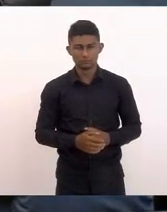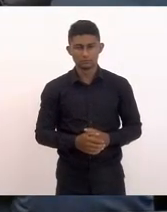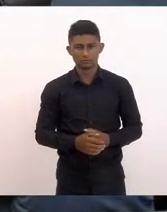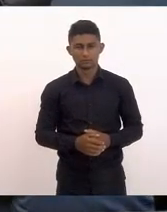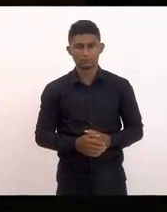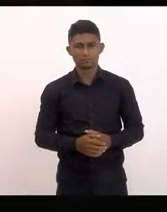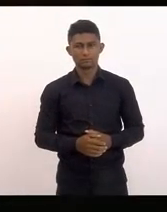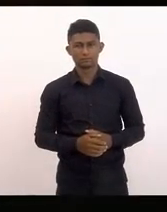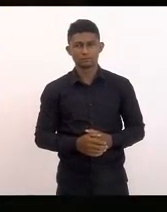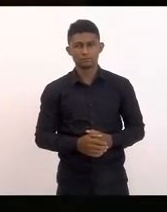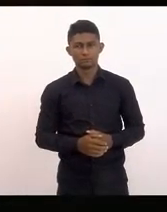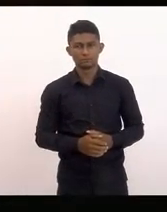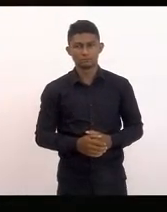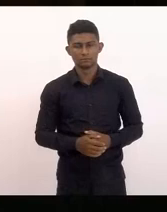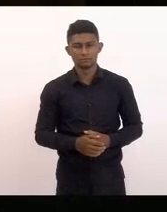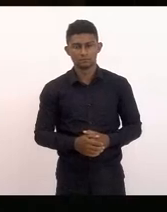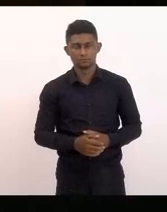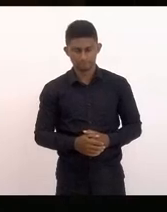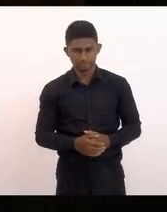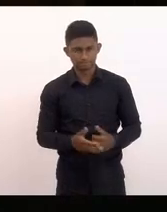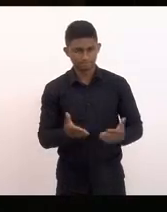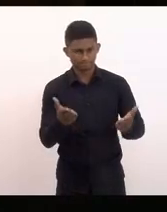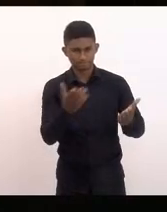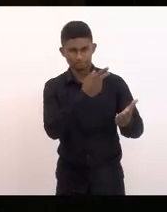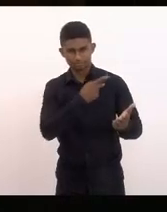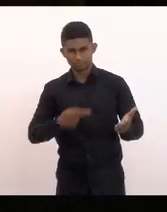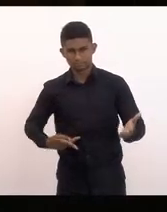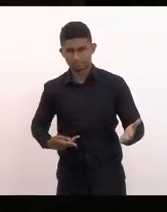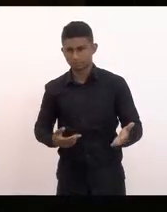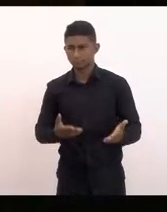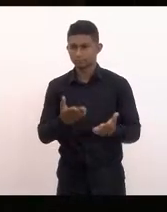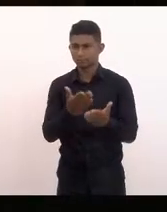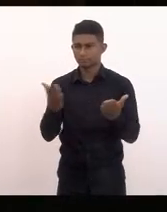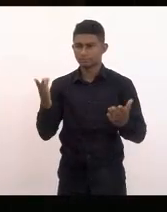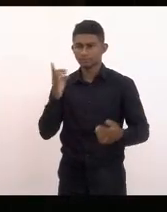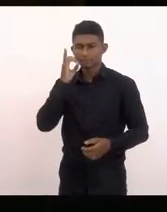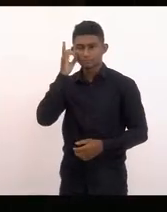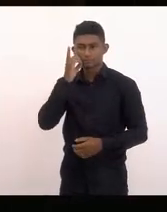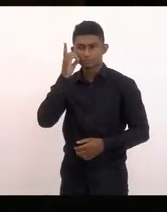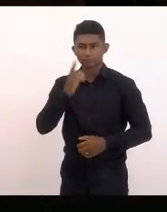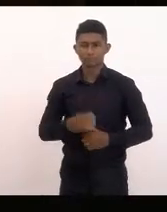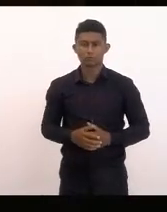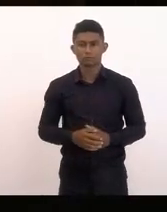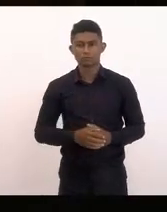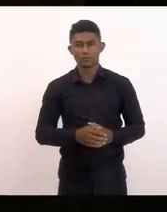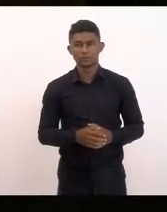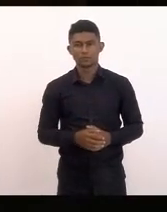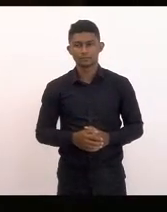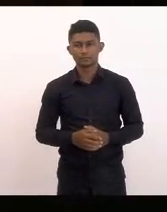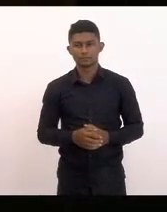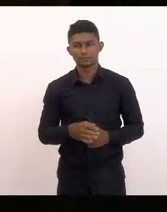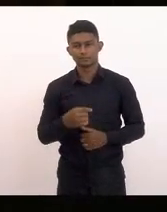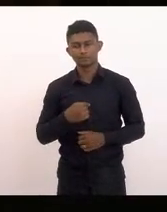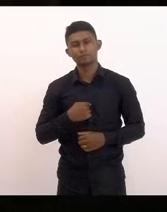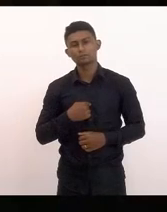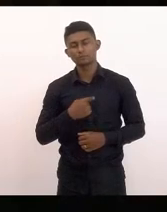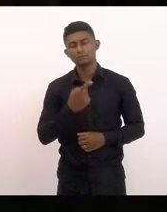Senhor presidente, senhoras e senhores deputados e deputadas, eu queria chamar a